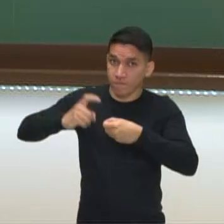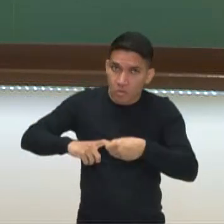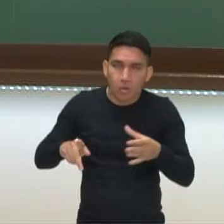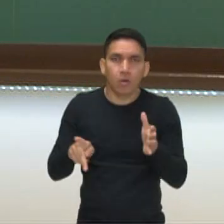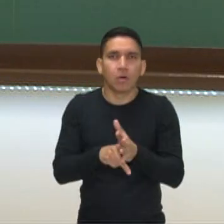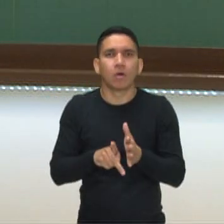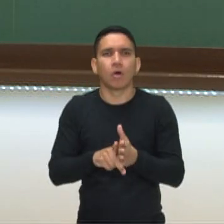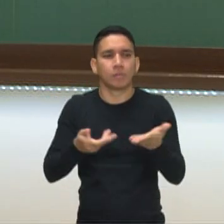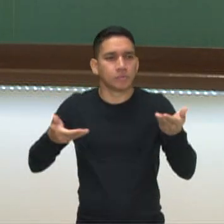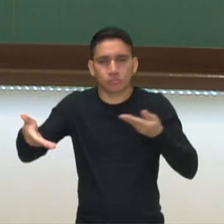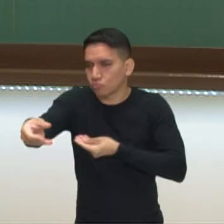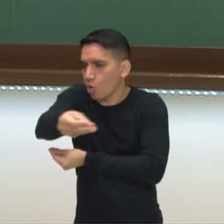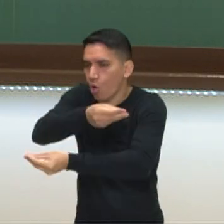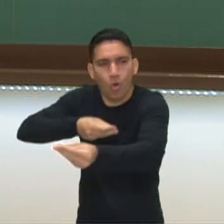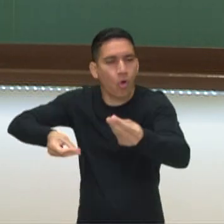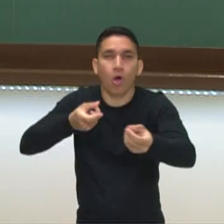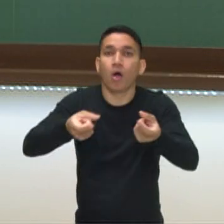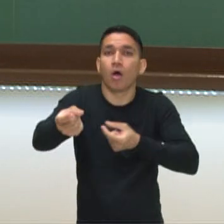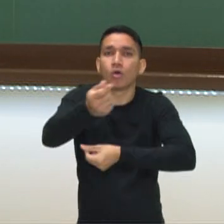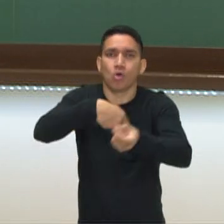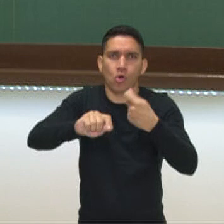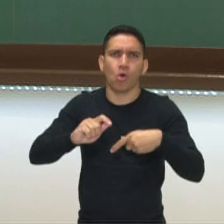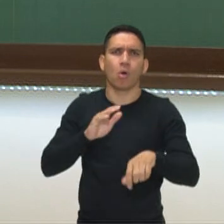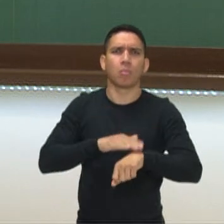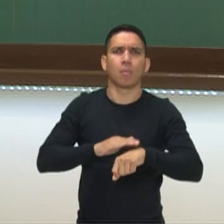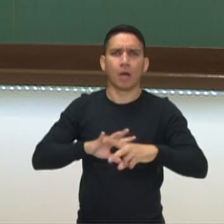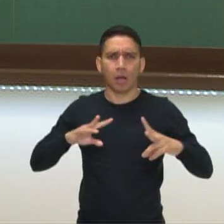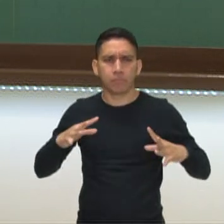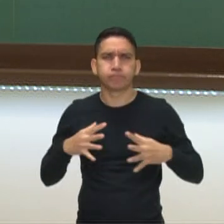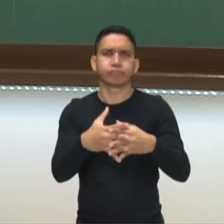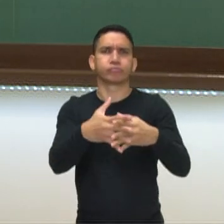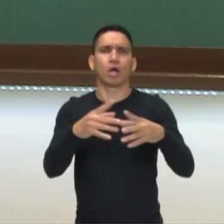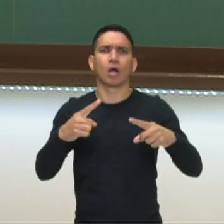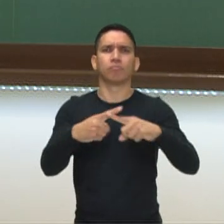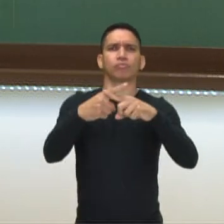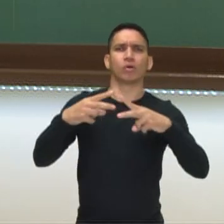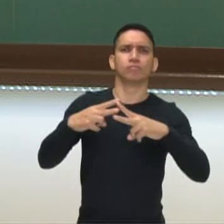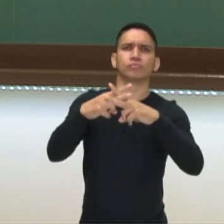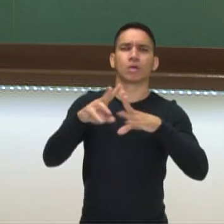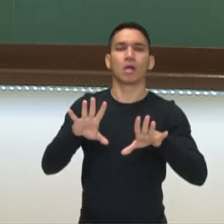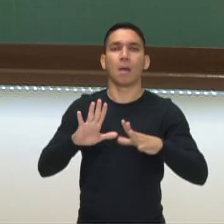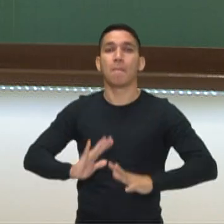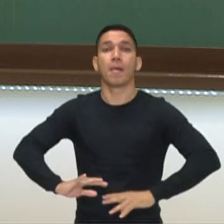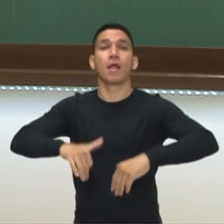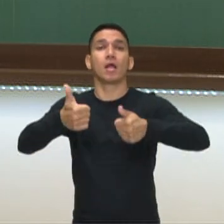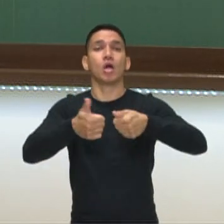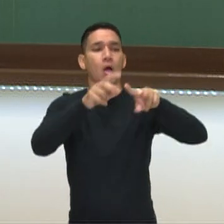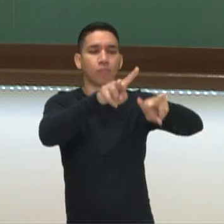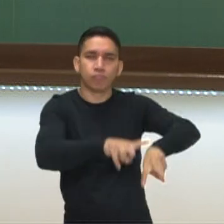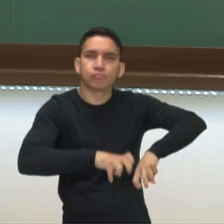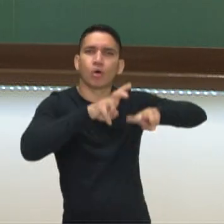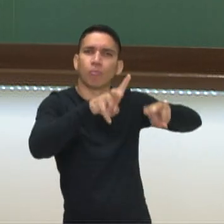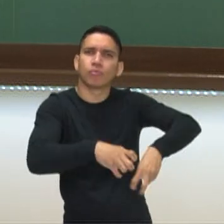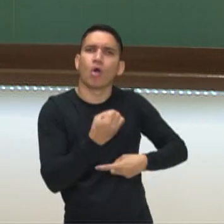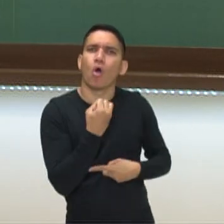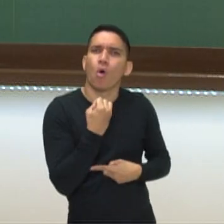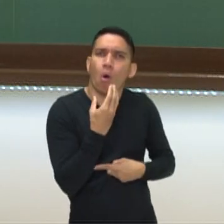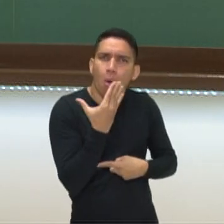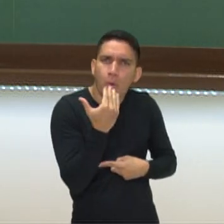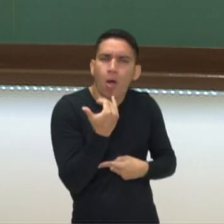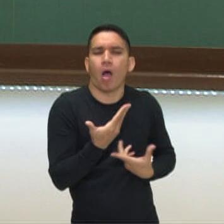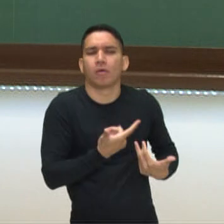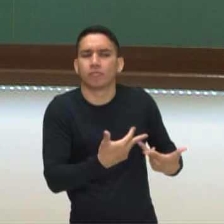as trocas comerciais a partir das cruzadas, a partir da melhoria de produção de alimentos, né, da sobra de um excedente que vai